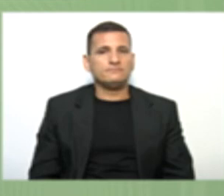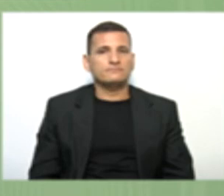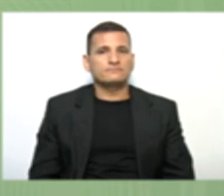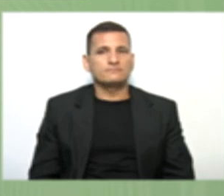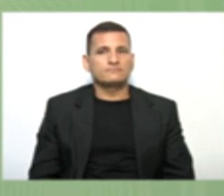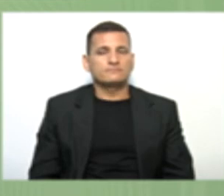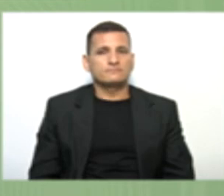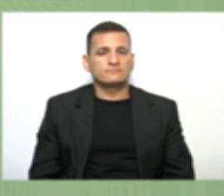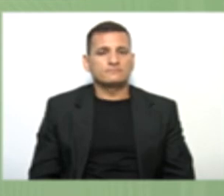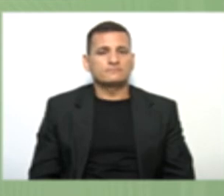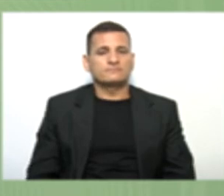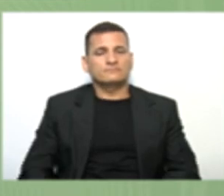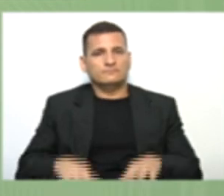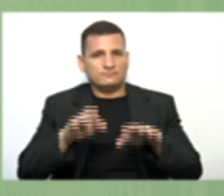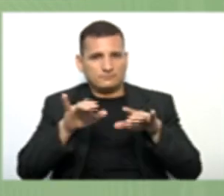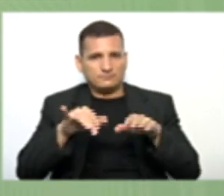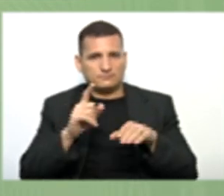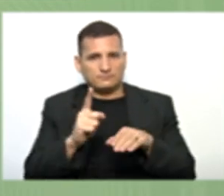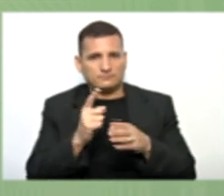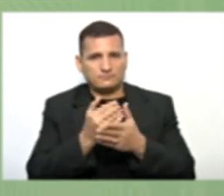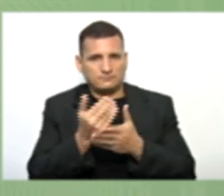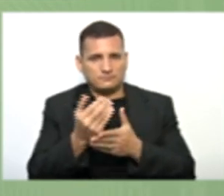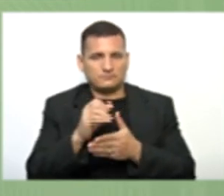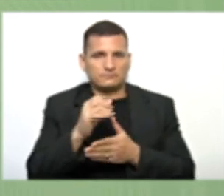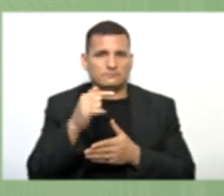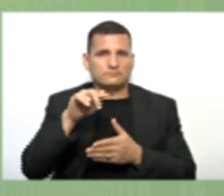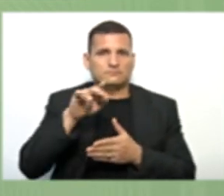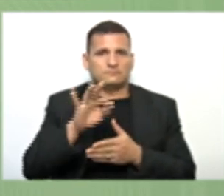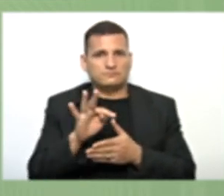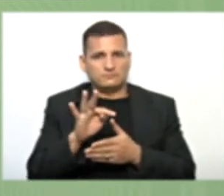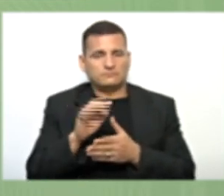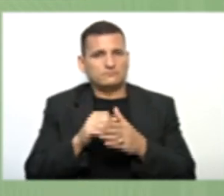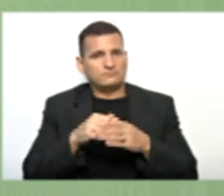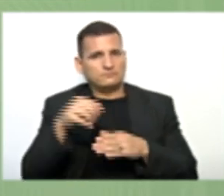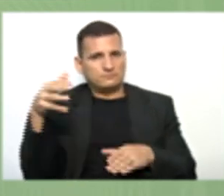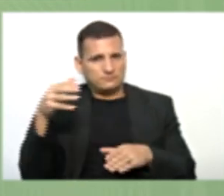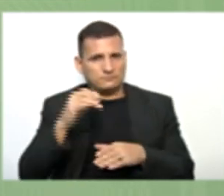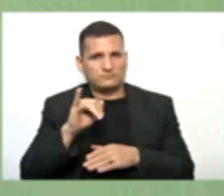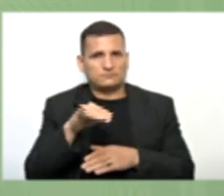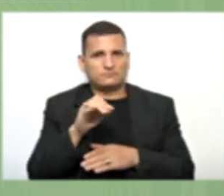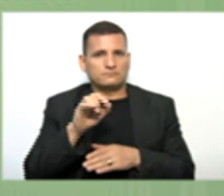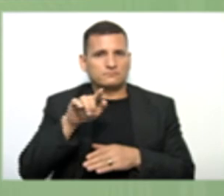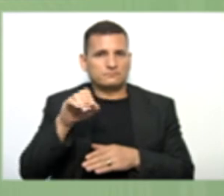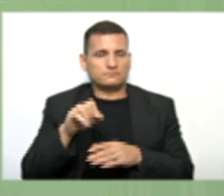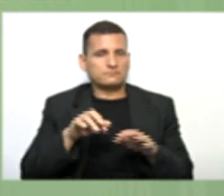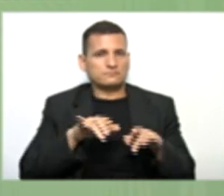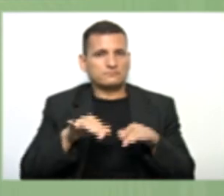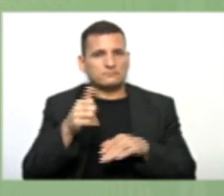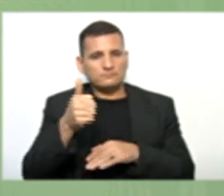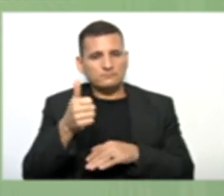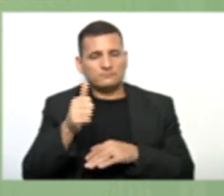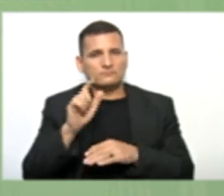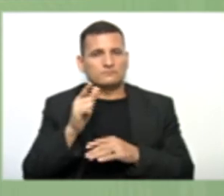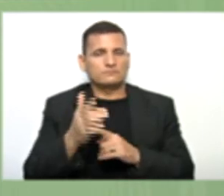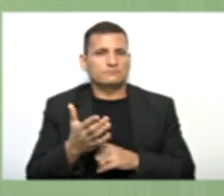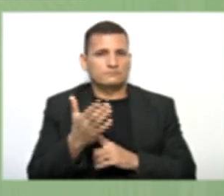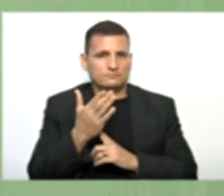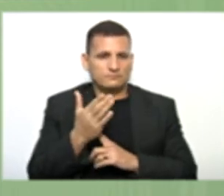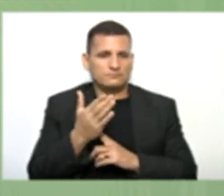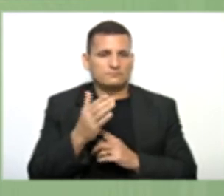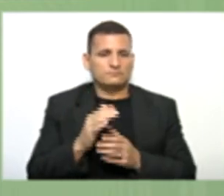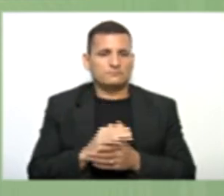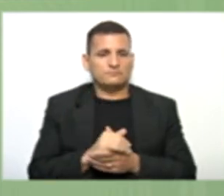olha aqui, ó. Digite 1 para iniciar ou quit para sair do jogo. Olha o que eu fiz aqui. Digitei 1, né? Aí ele já me mostra aqui, ó. Aquele meu